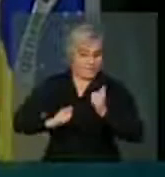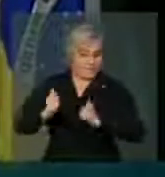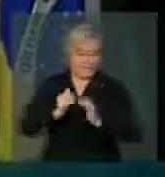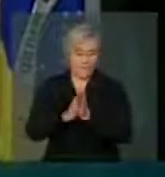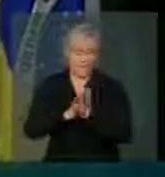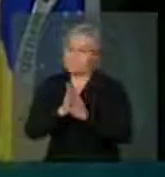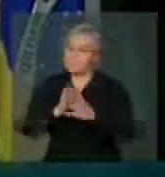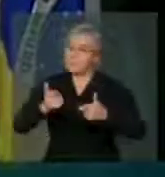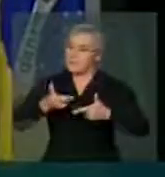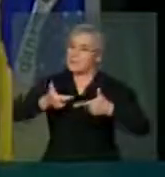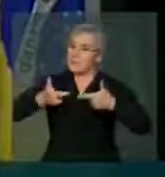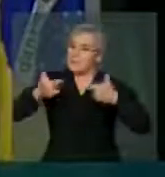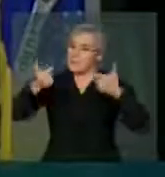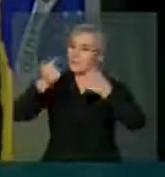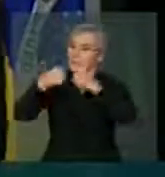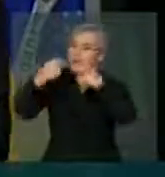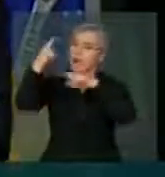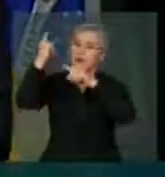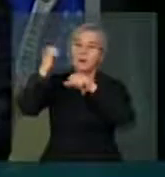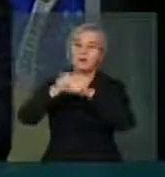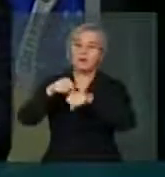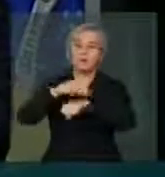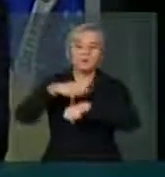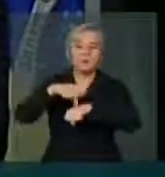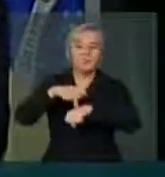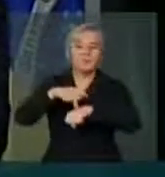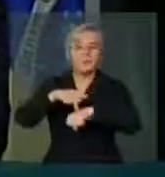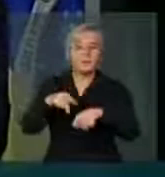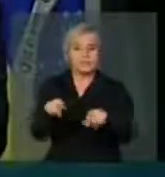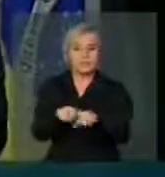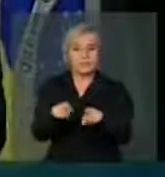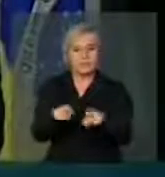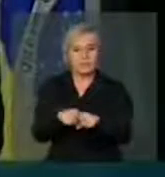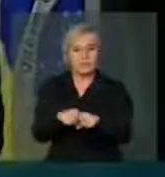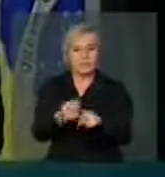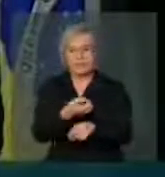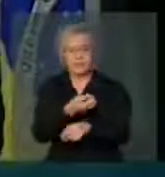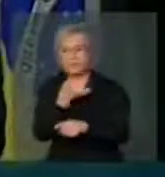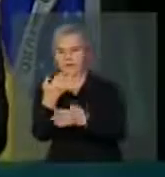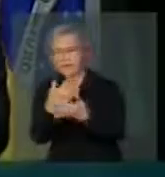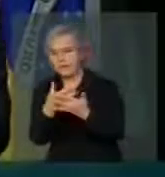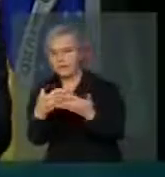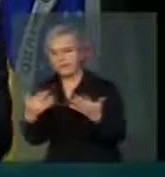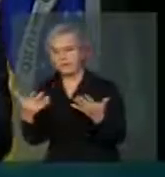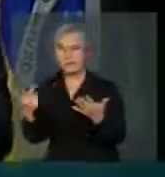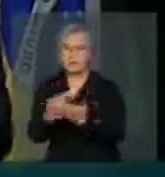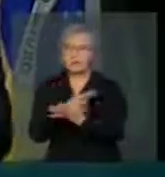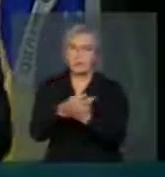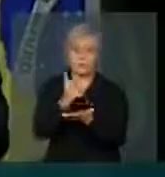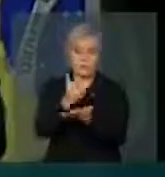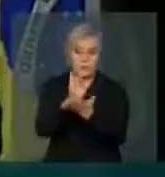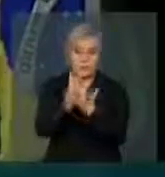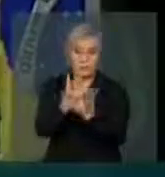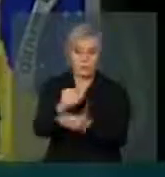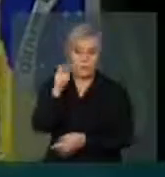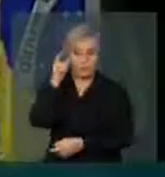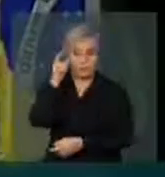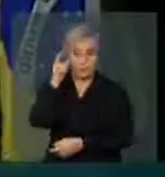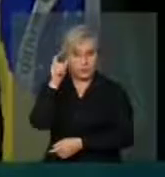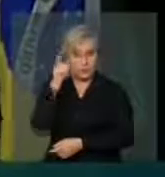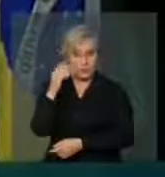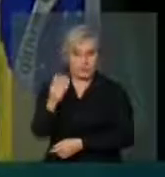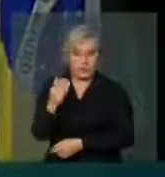o país e essa combinação de fatores e coincidências garantiu ao ex-presidente